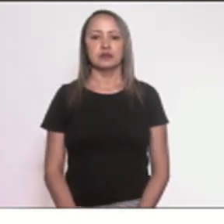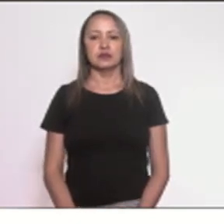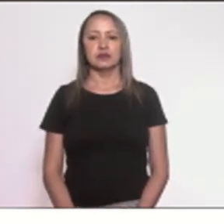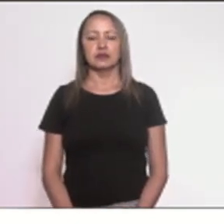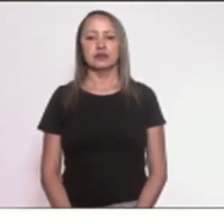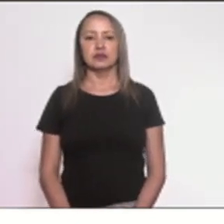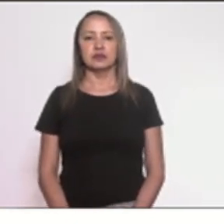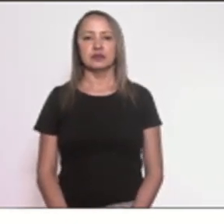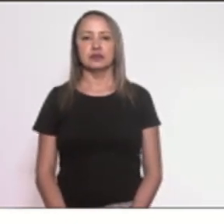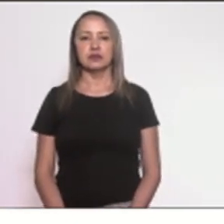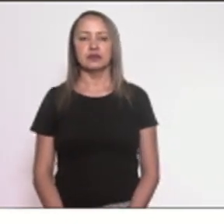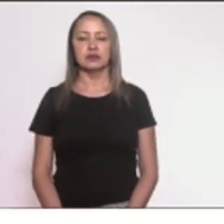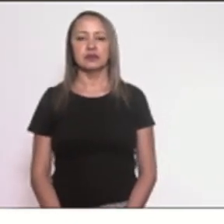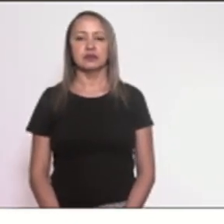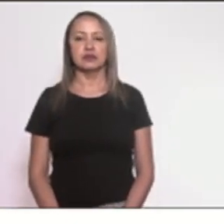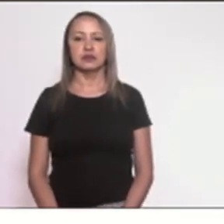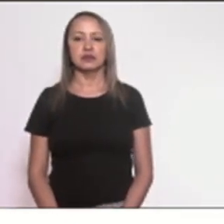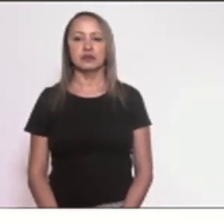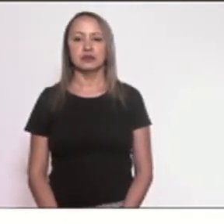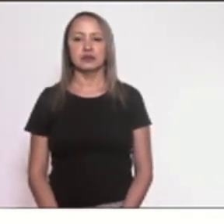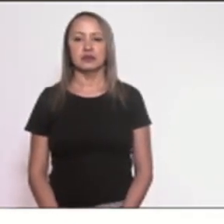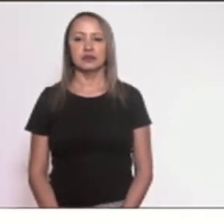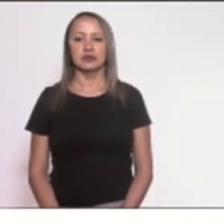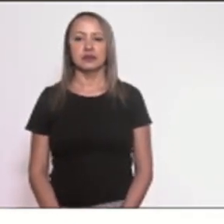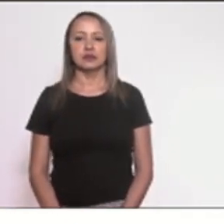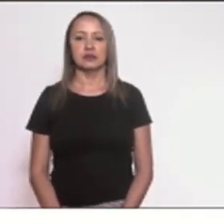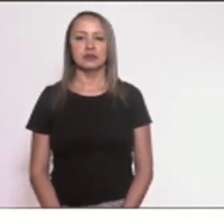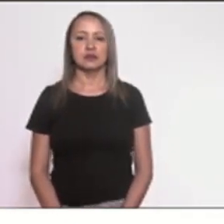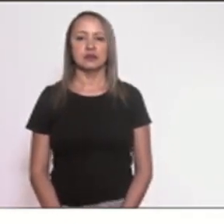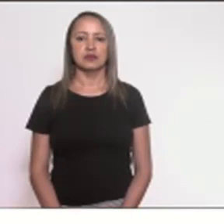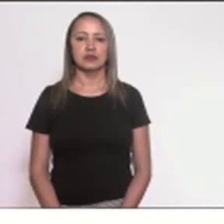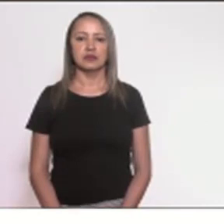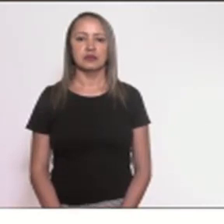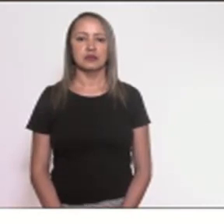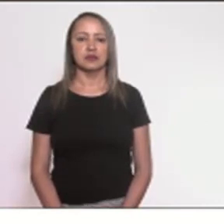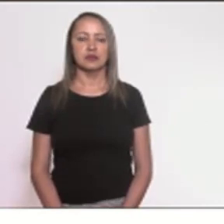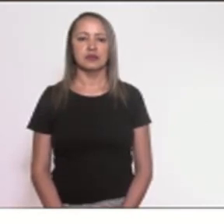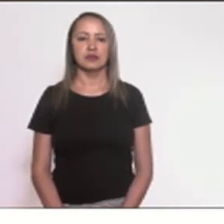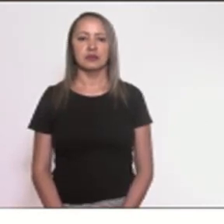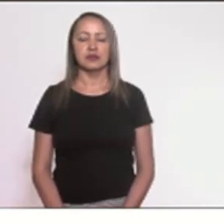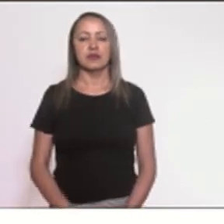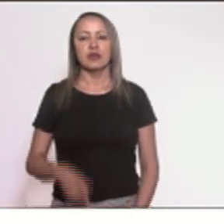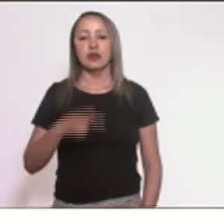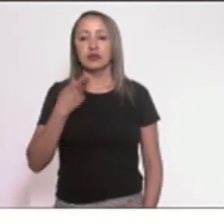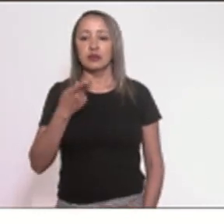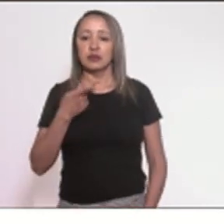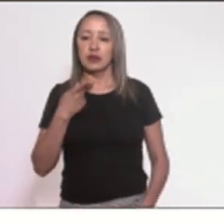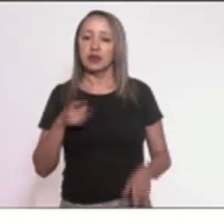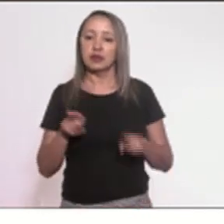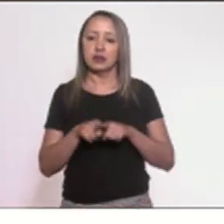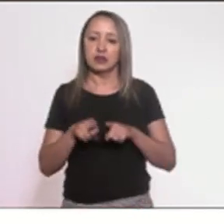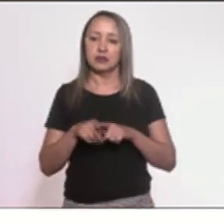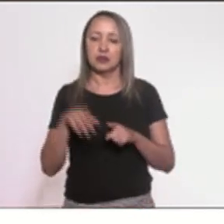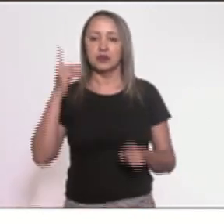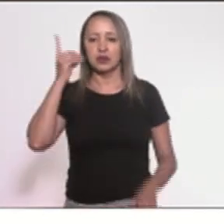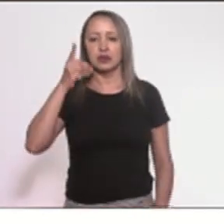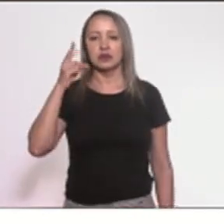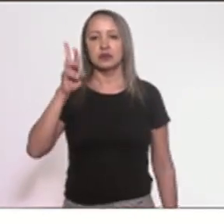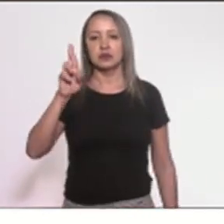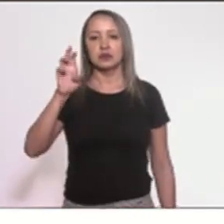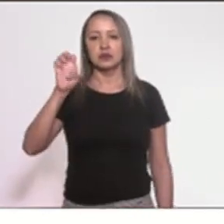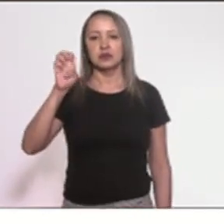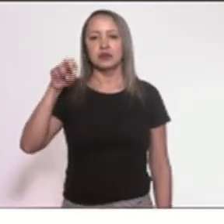E vou fazê-lo também para que o deputado Renan